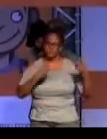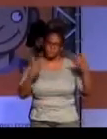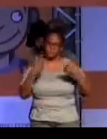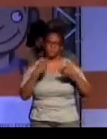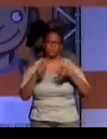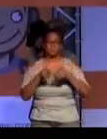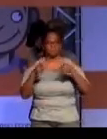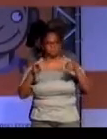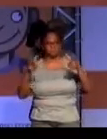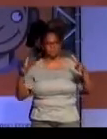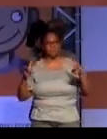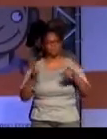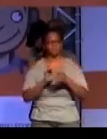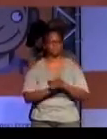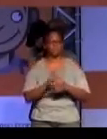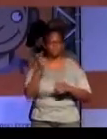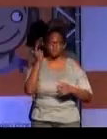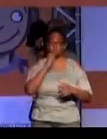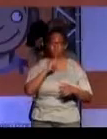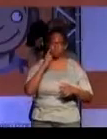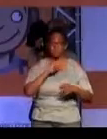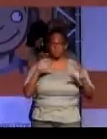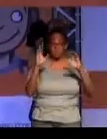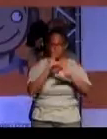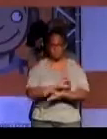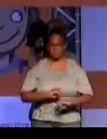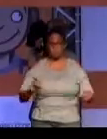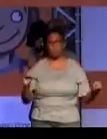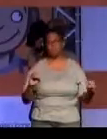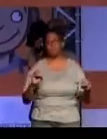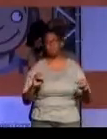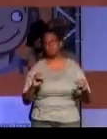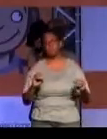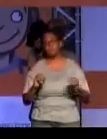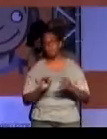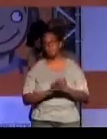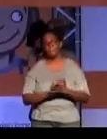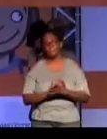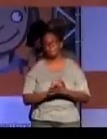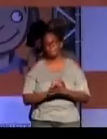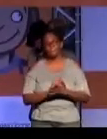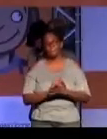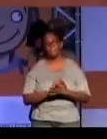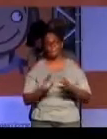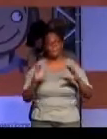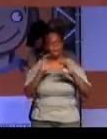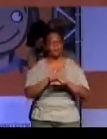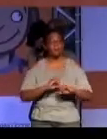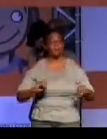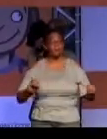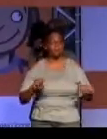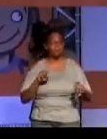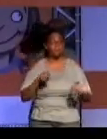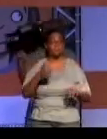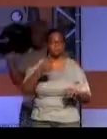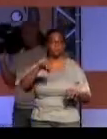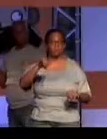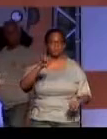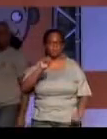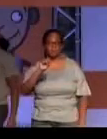campanhas, nós conseguimos eliminar o sarampo aqui em